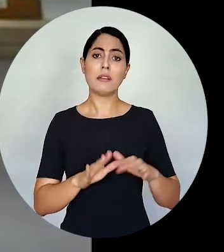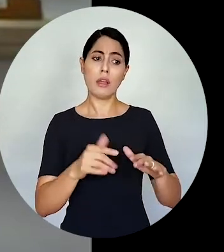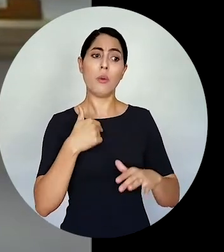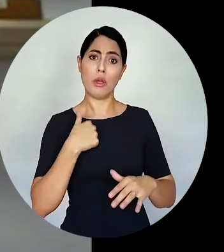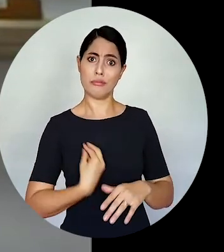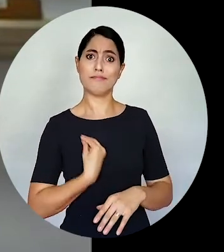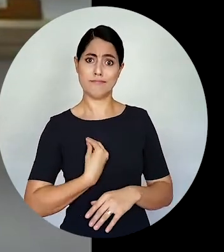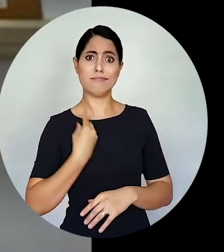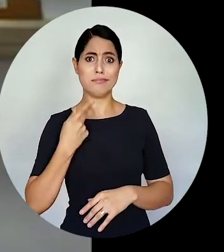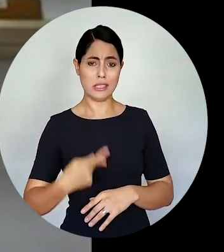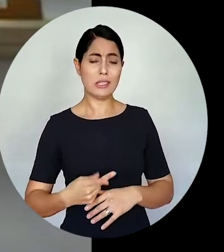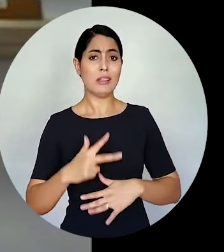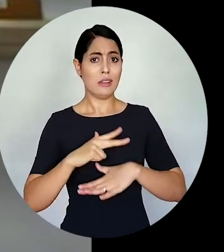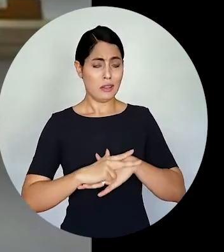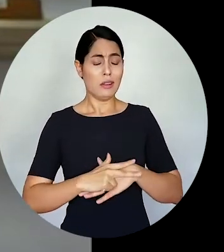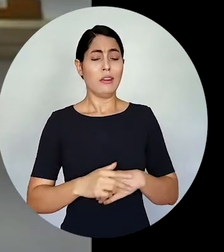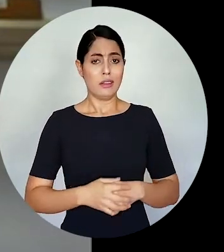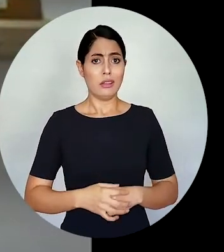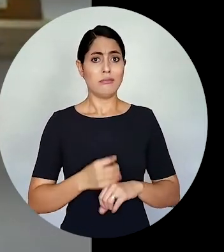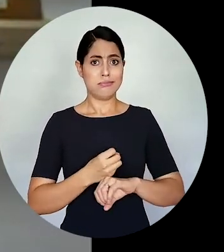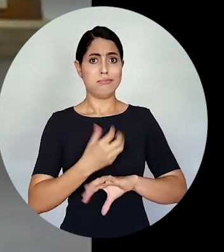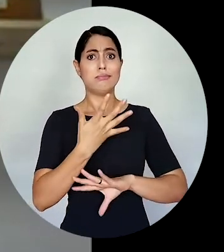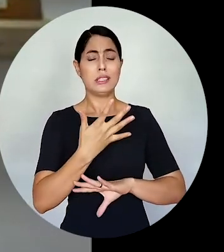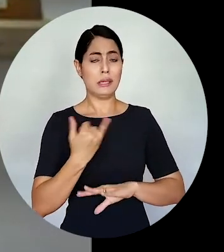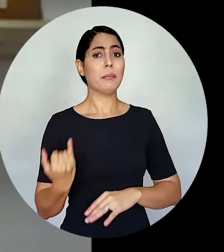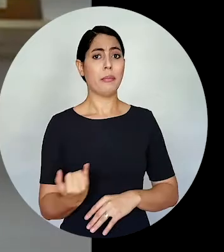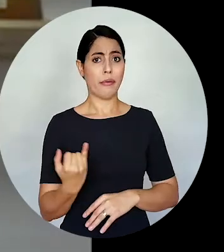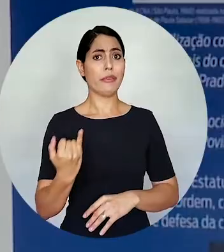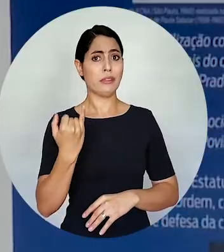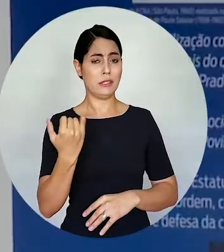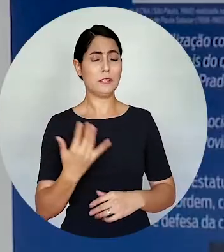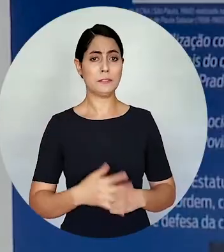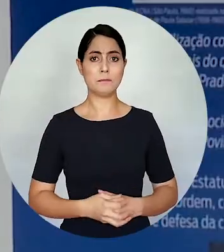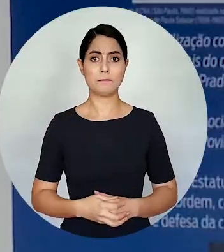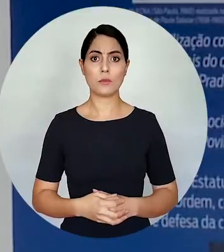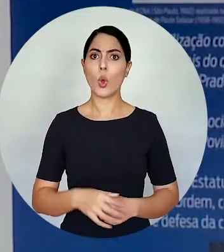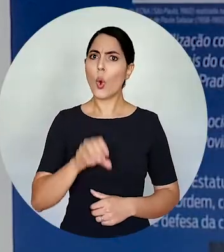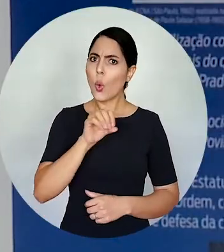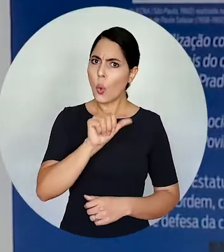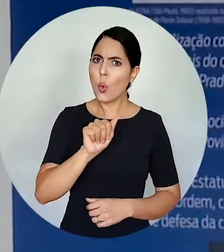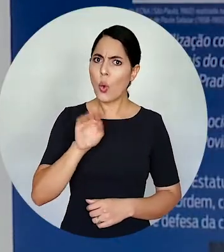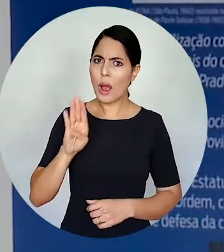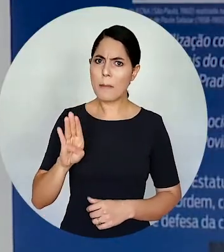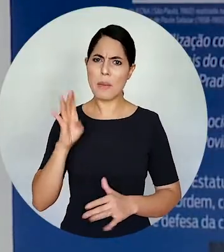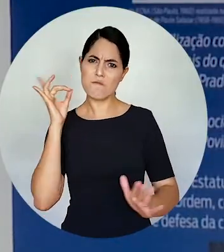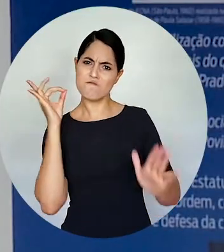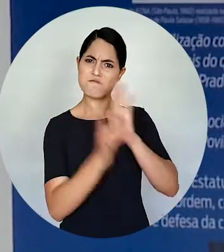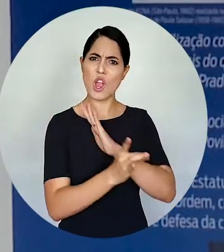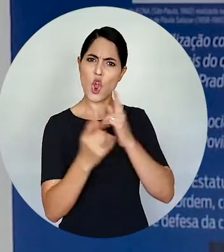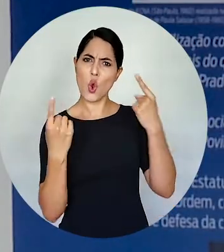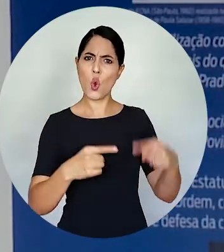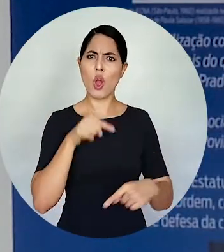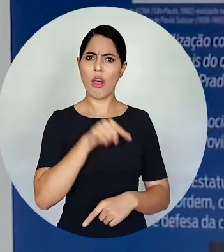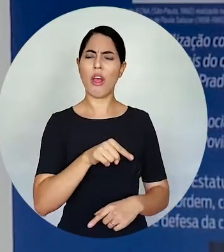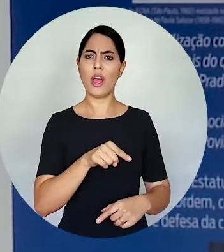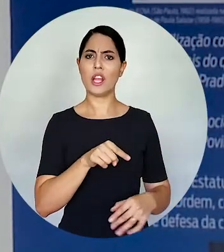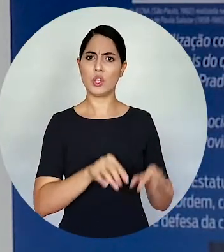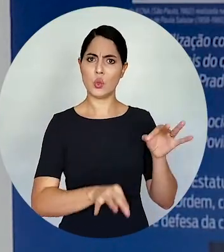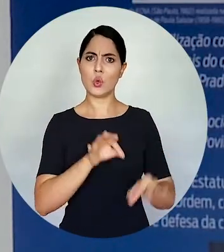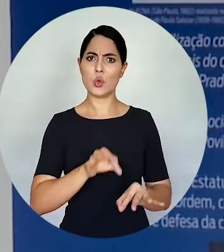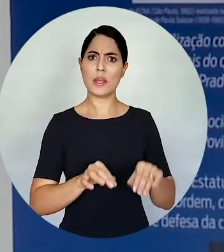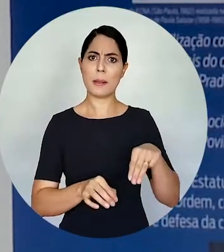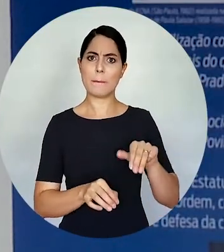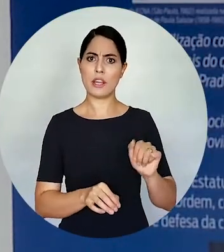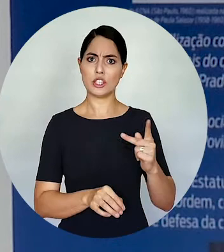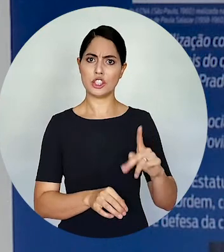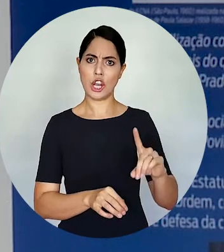eu vou ter que participar daqui mesmo. Era uma audiência muito importante. A OAB repudiou a decisão desumana do juiz Machado